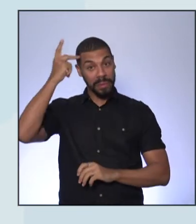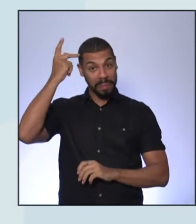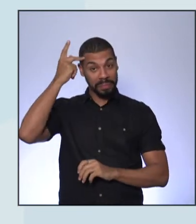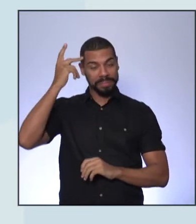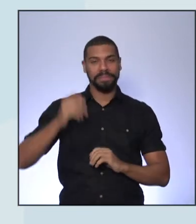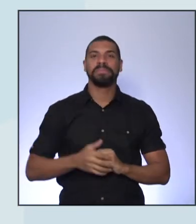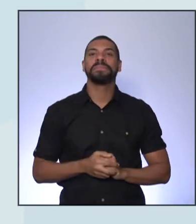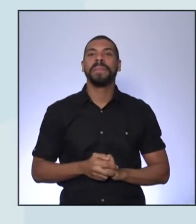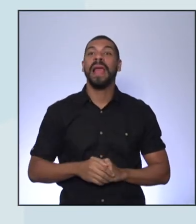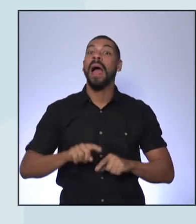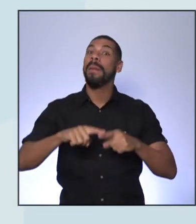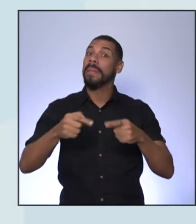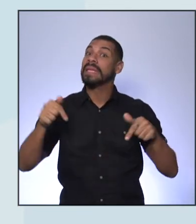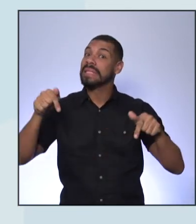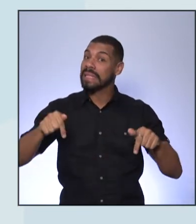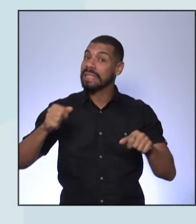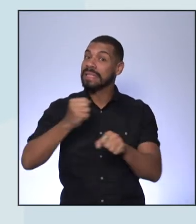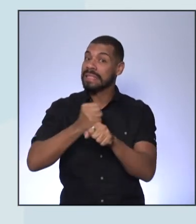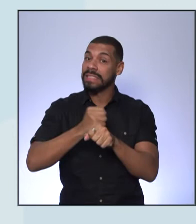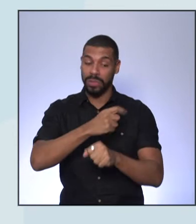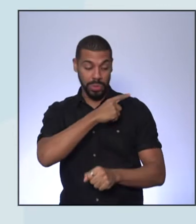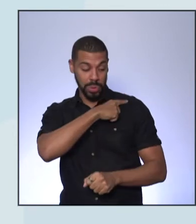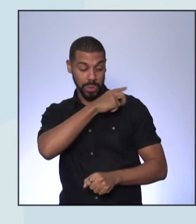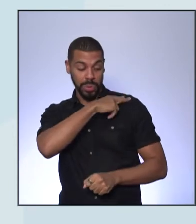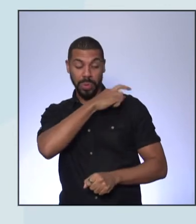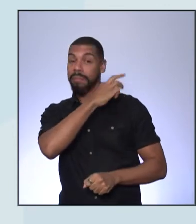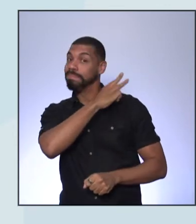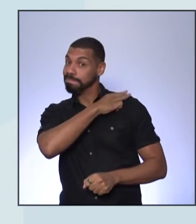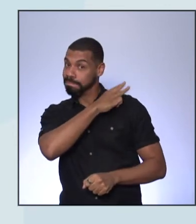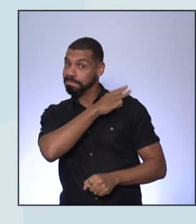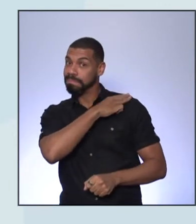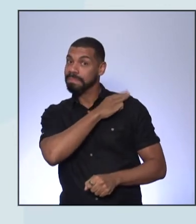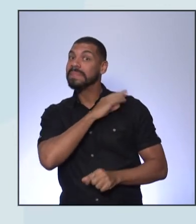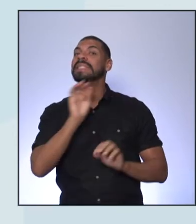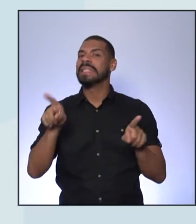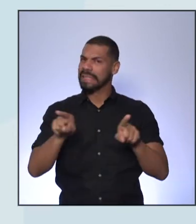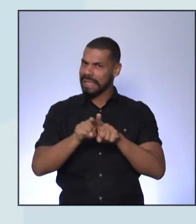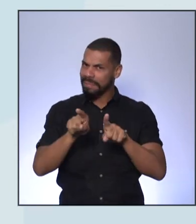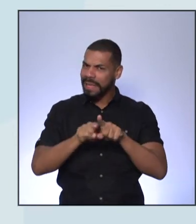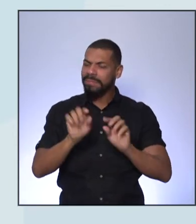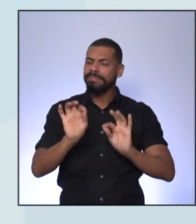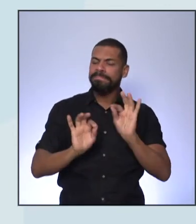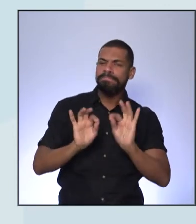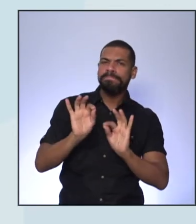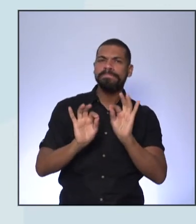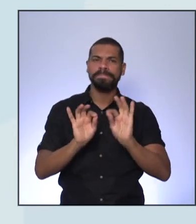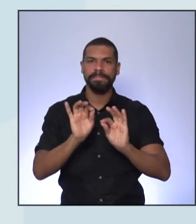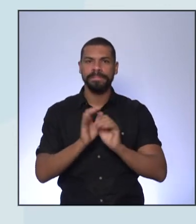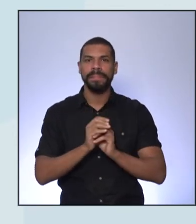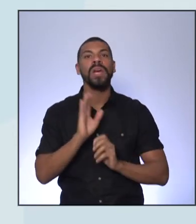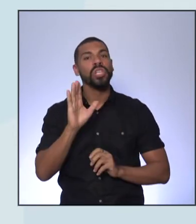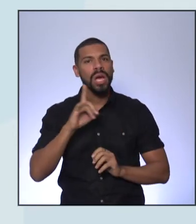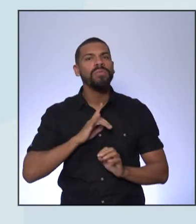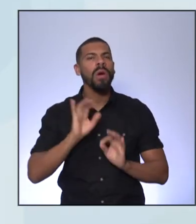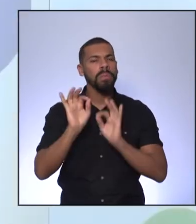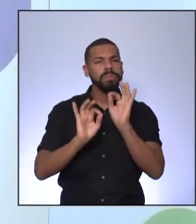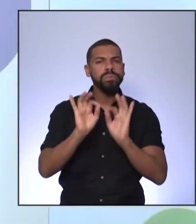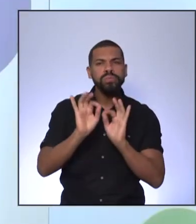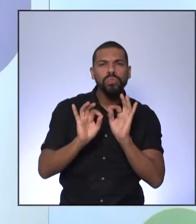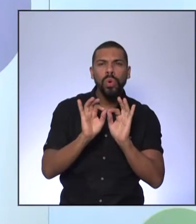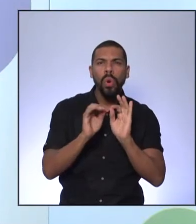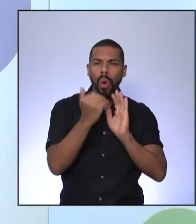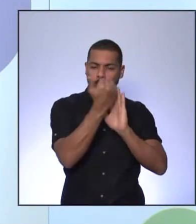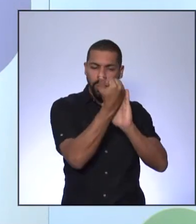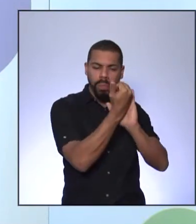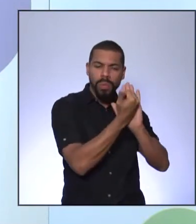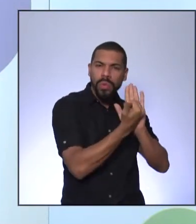ano, para o ensino médio, também está se elaborando esse currículo. O que acontece? Ele foi elaborado, o currículo do ensino